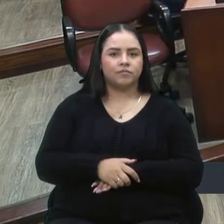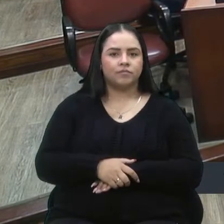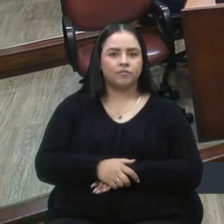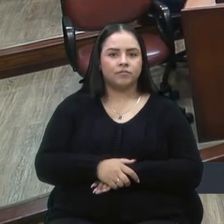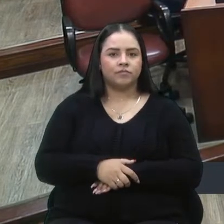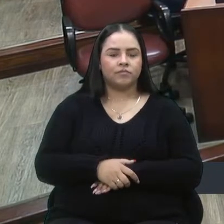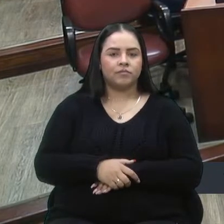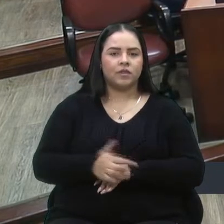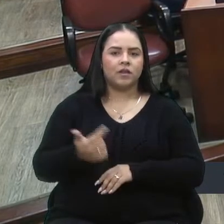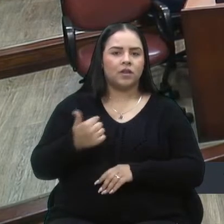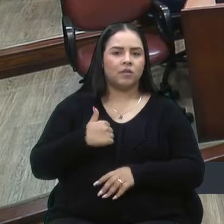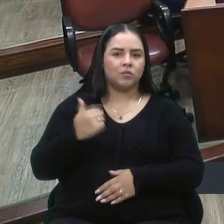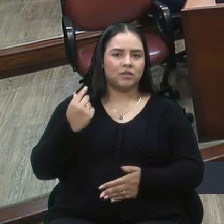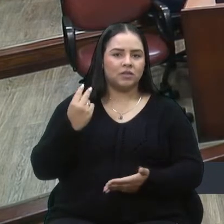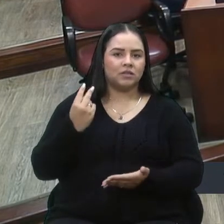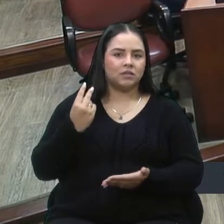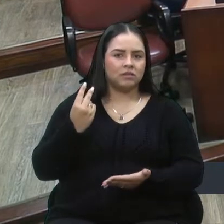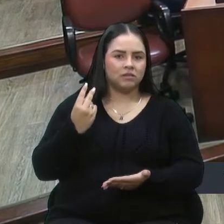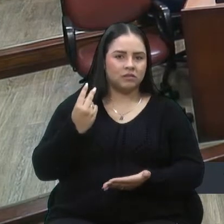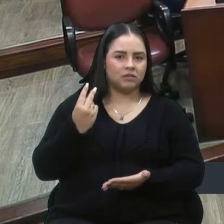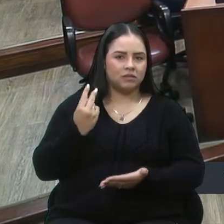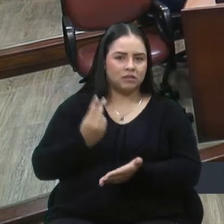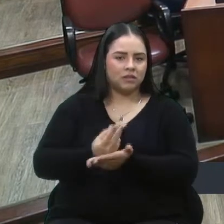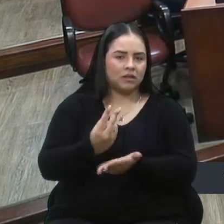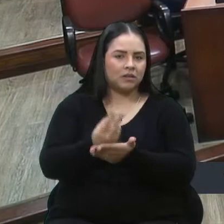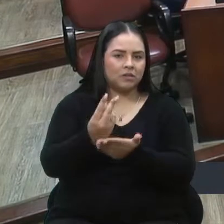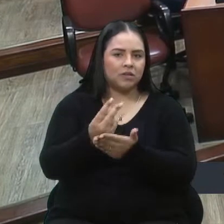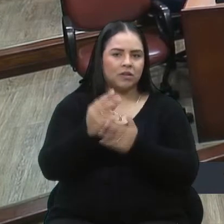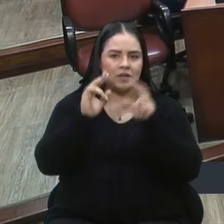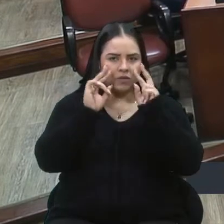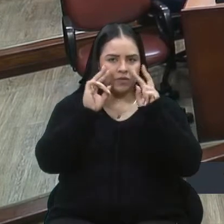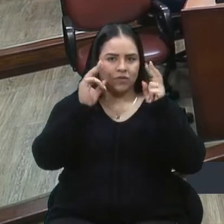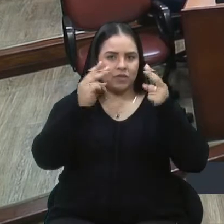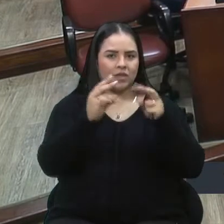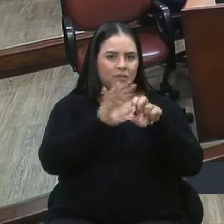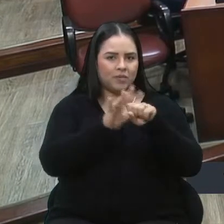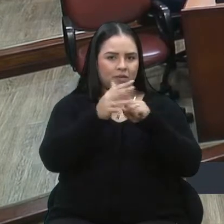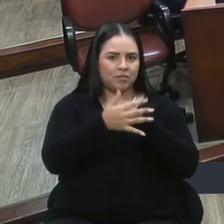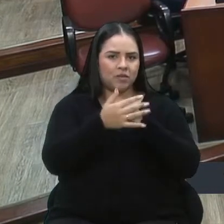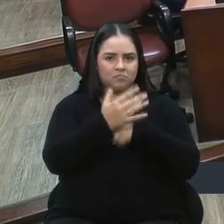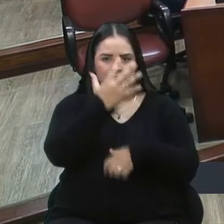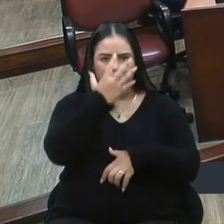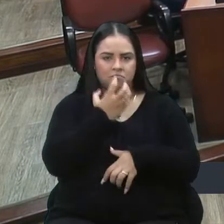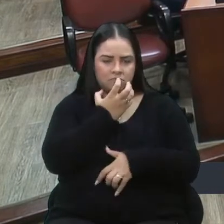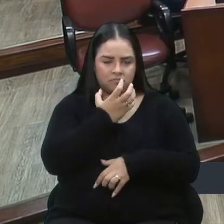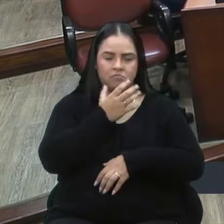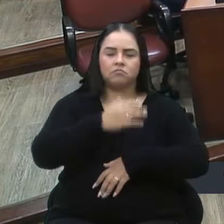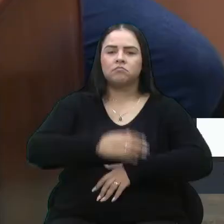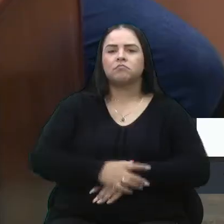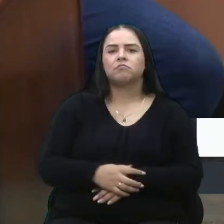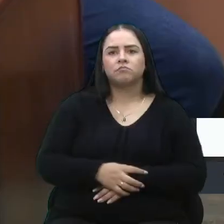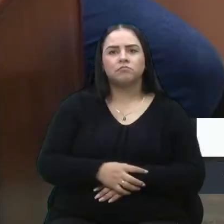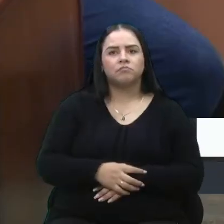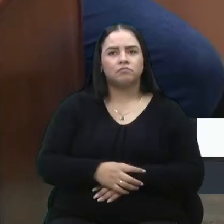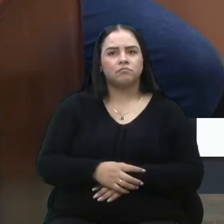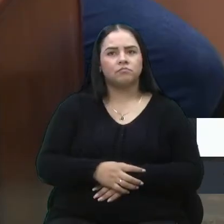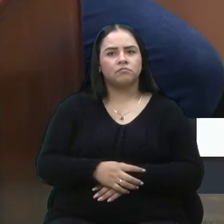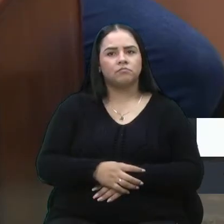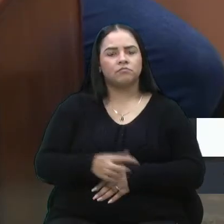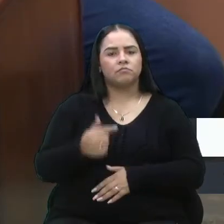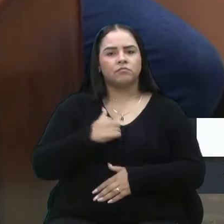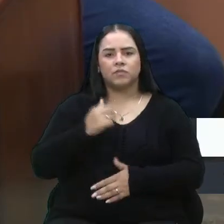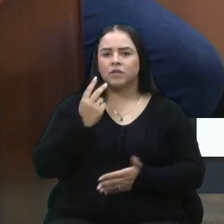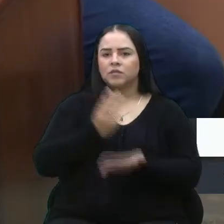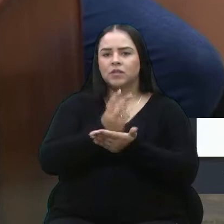eu a vi a pandemia com seriedade sempre